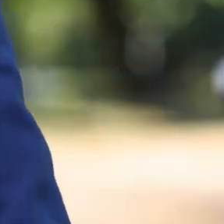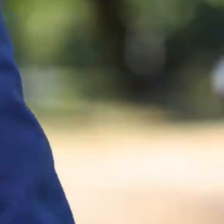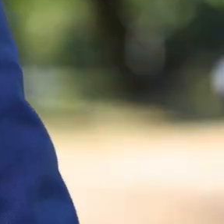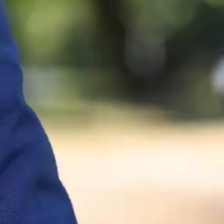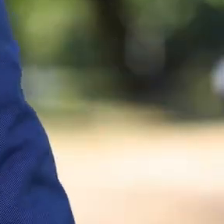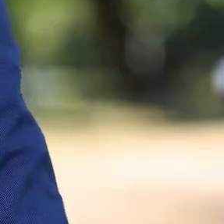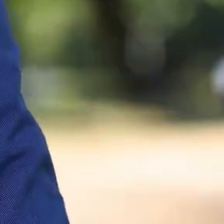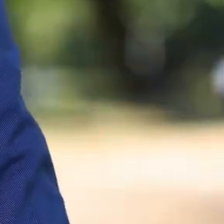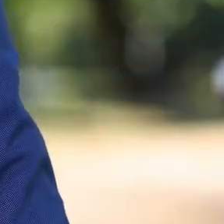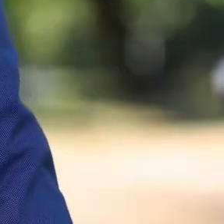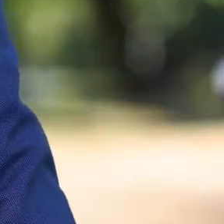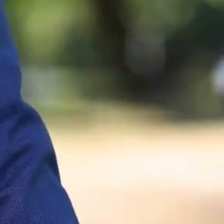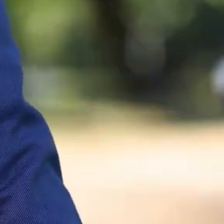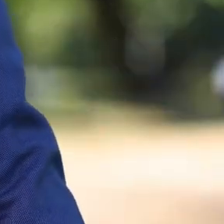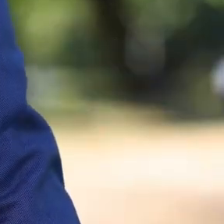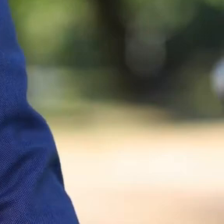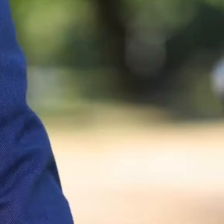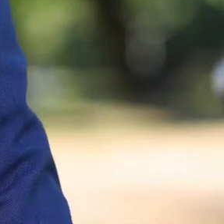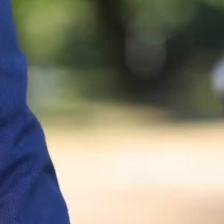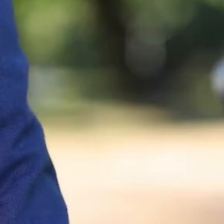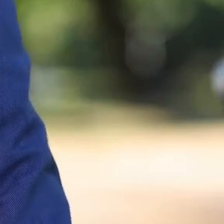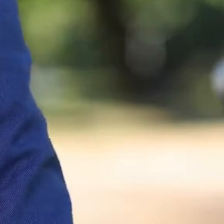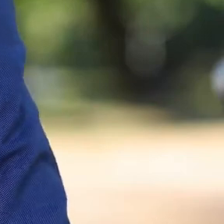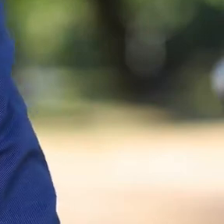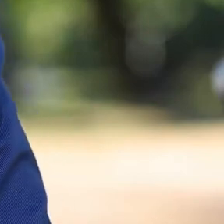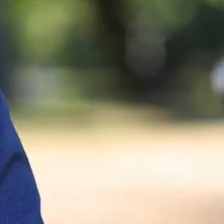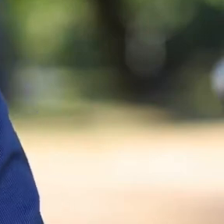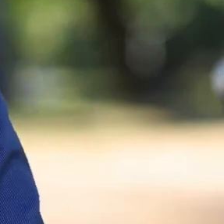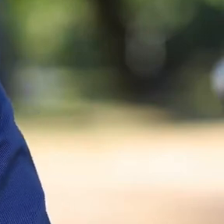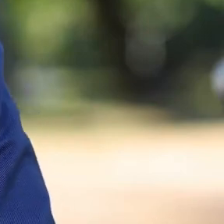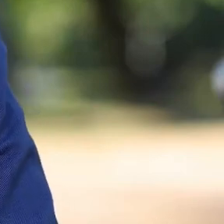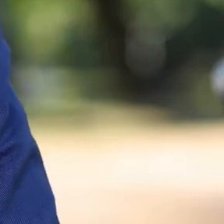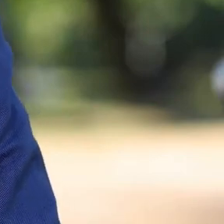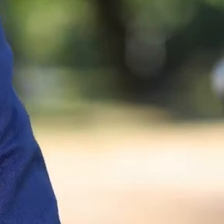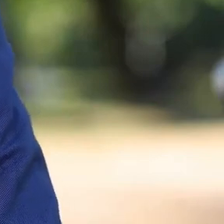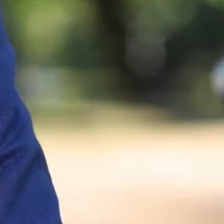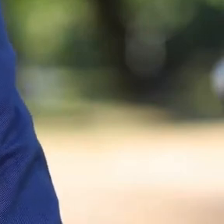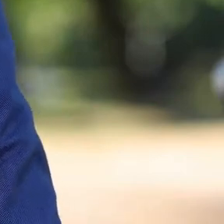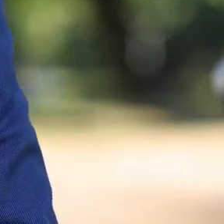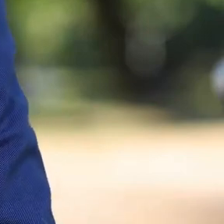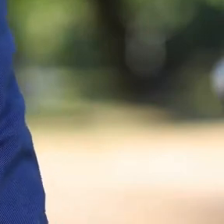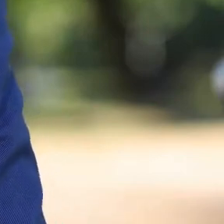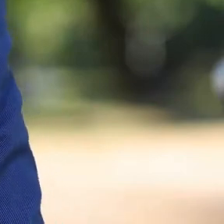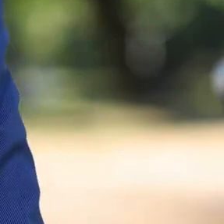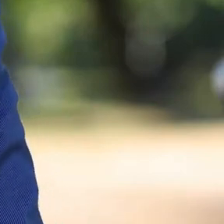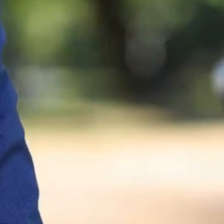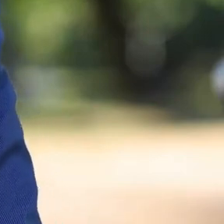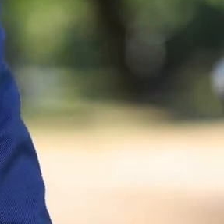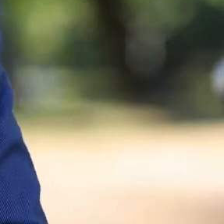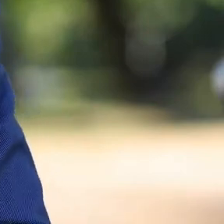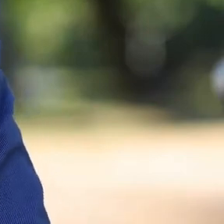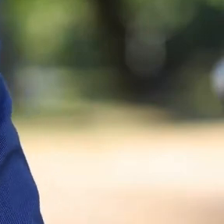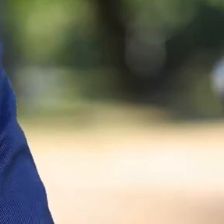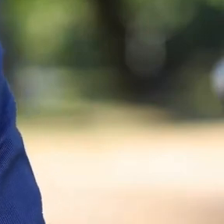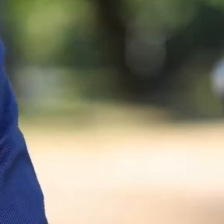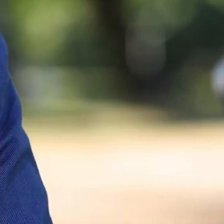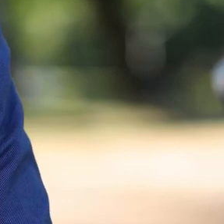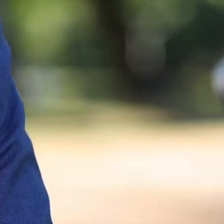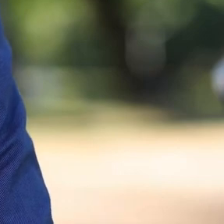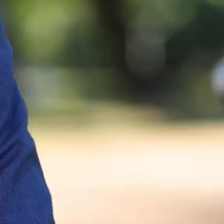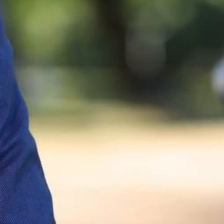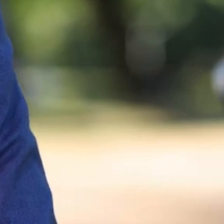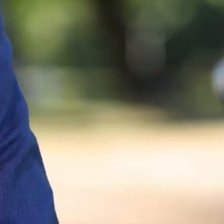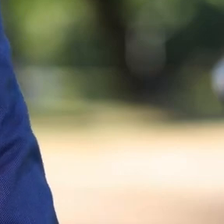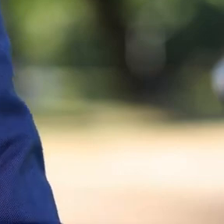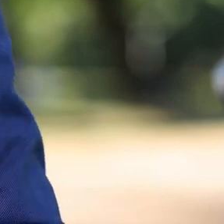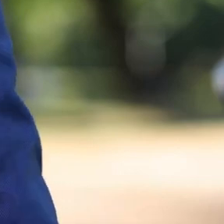humano ele se dê conta sobre tudo de nós brasileiro da importância da Amazônia Amazonas não é importante para quem mora na